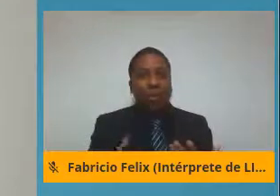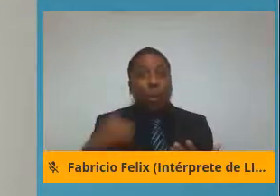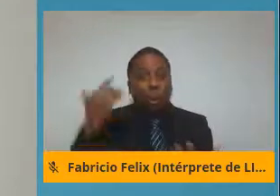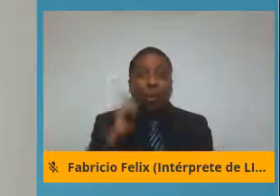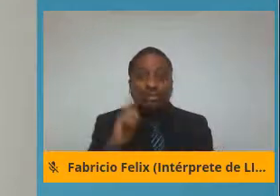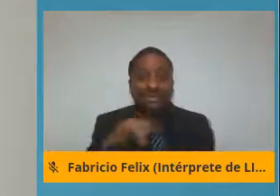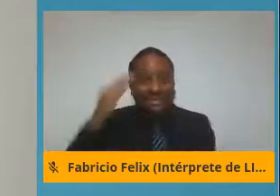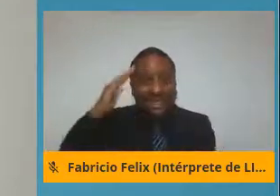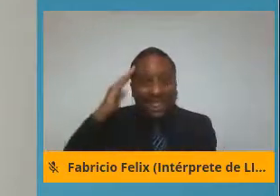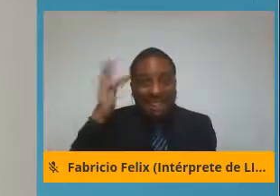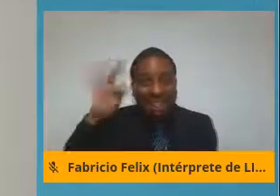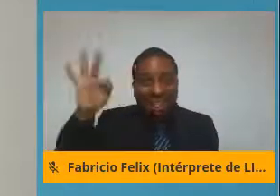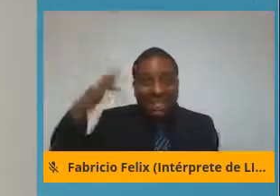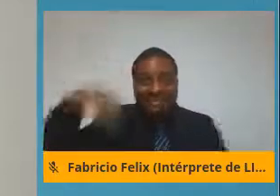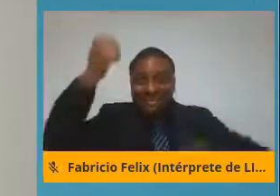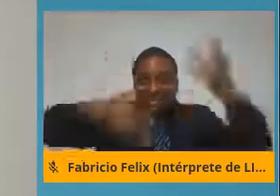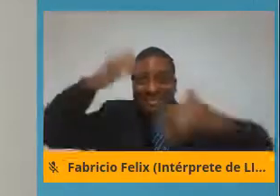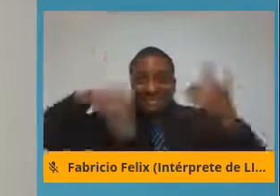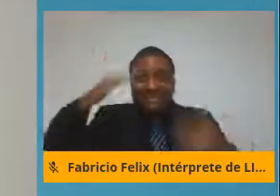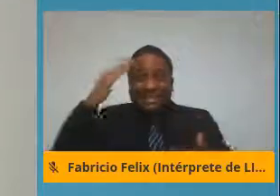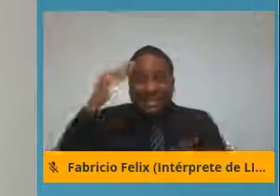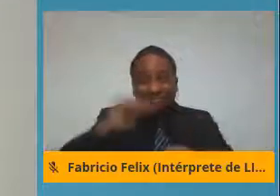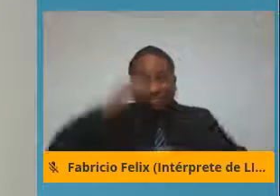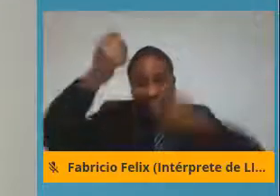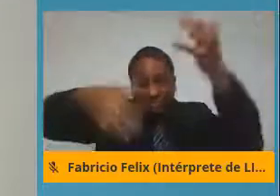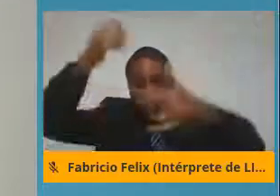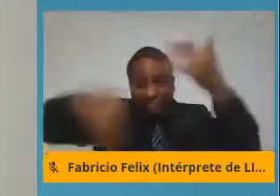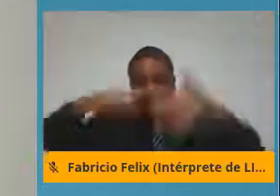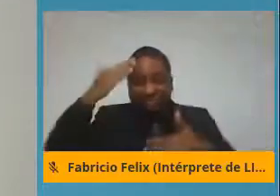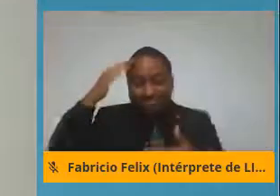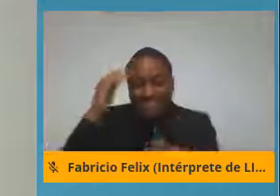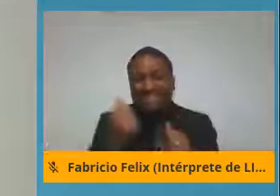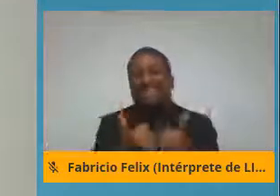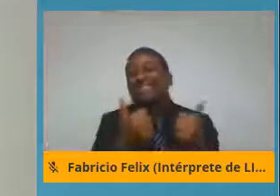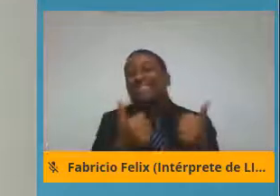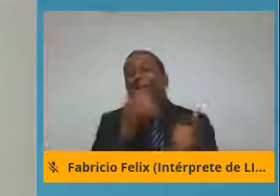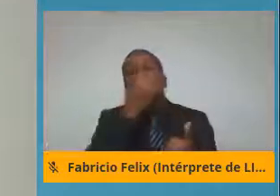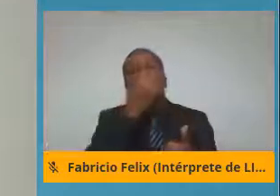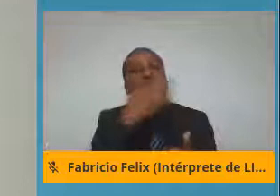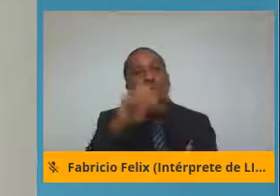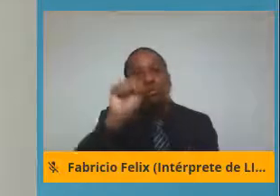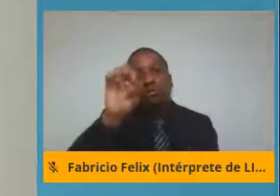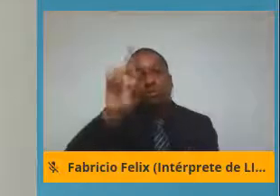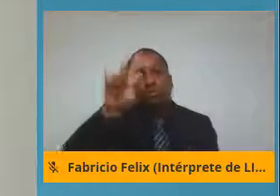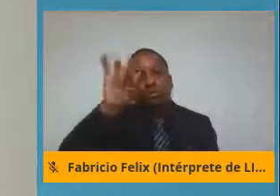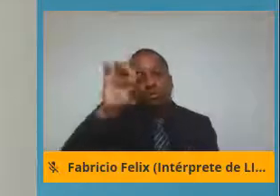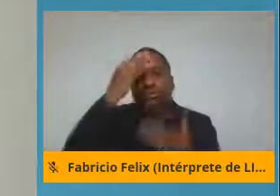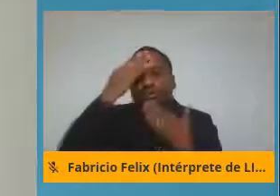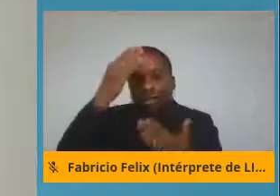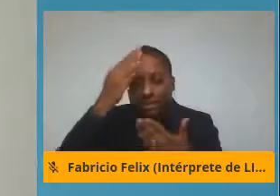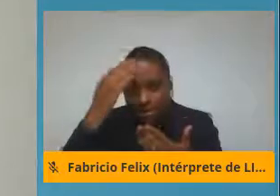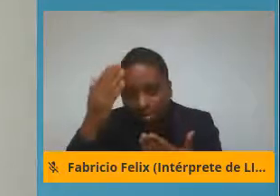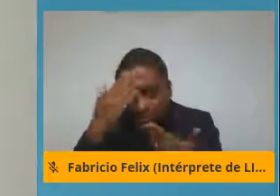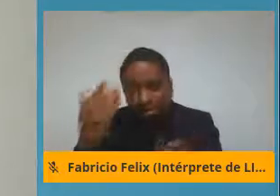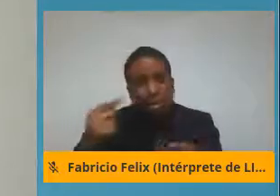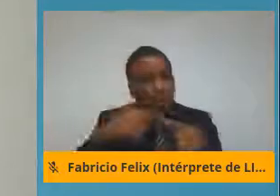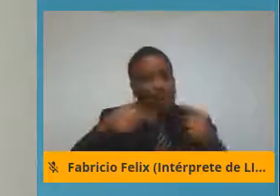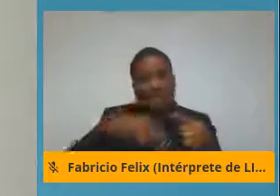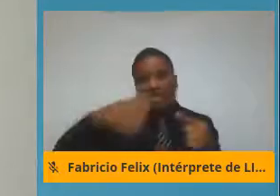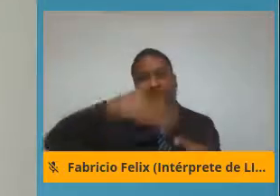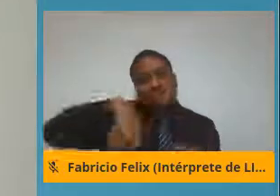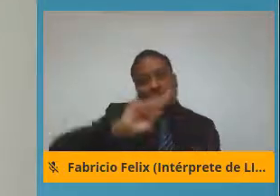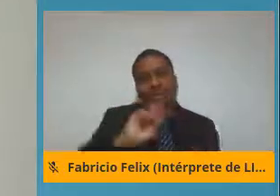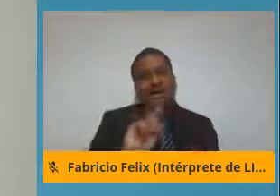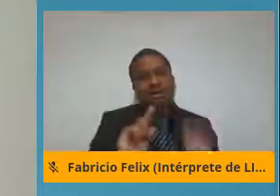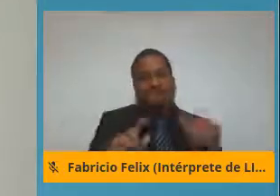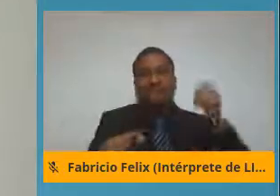eu entendi um físico falando. Foi muito bom, Sérgio, obrigada. É uma coisa fora da área da gente, né, da saúde. Então, eu quero agradecer